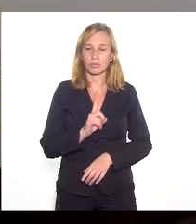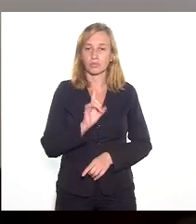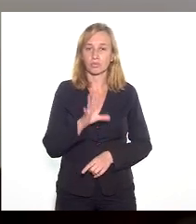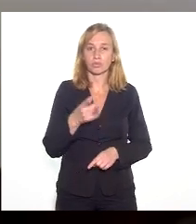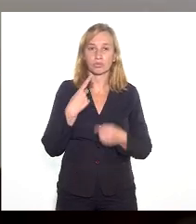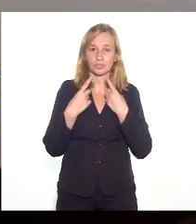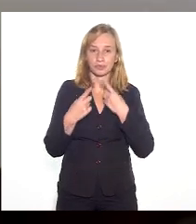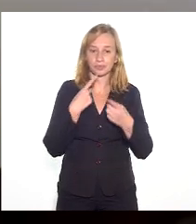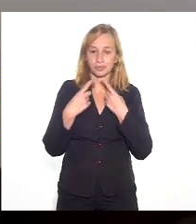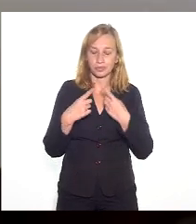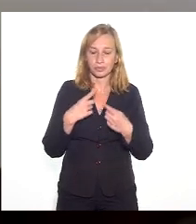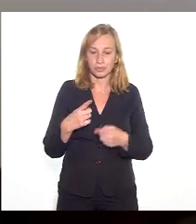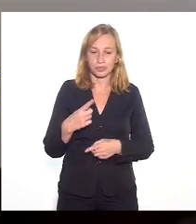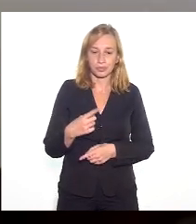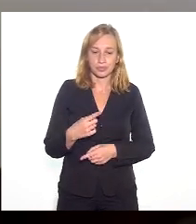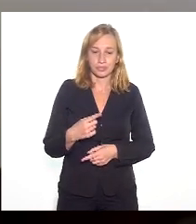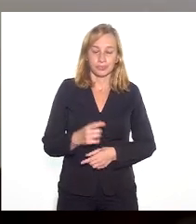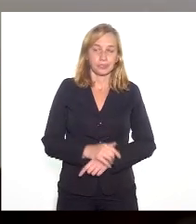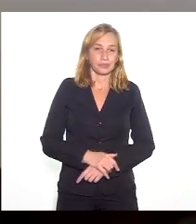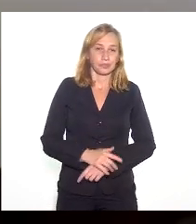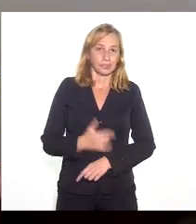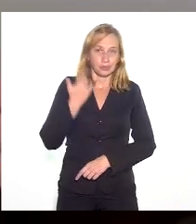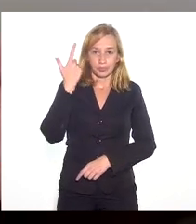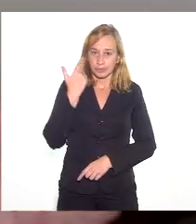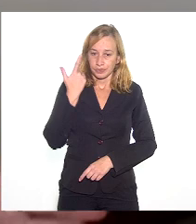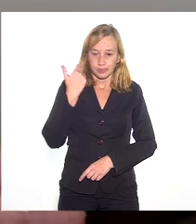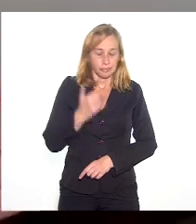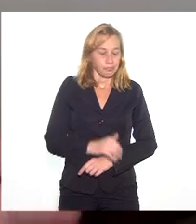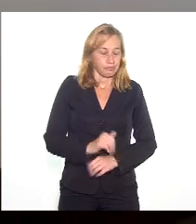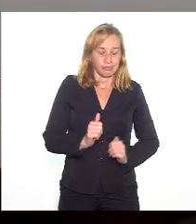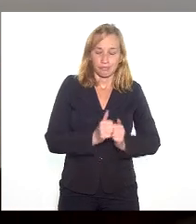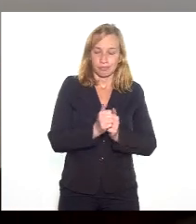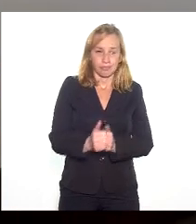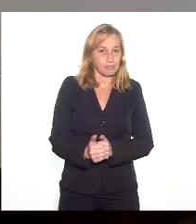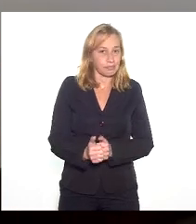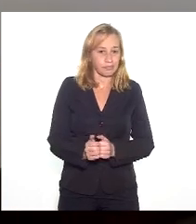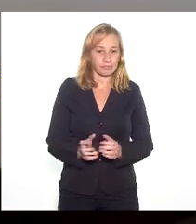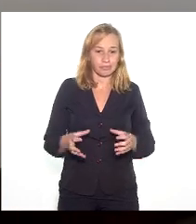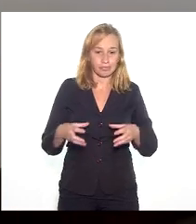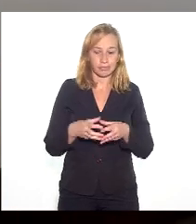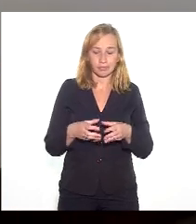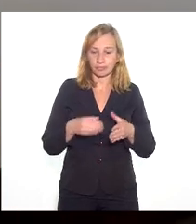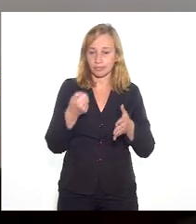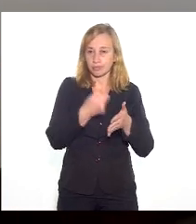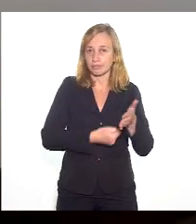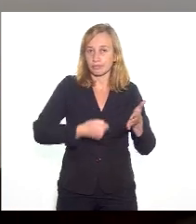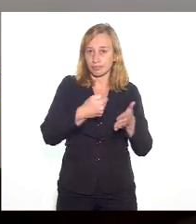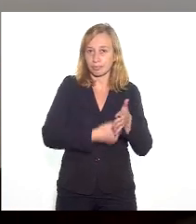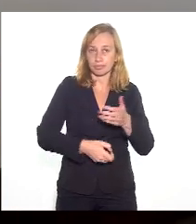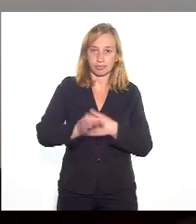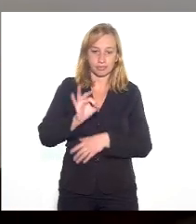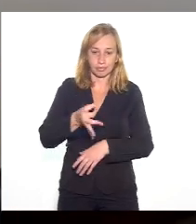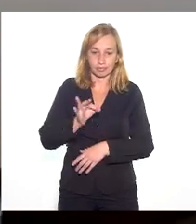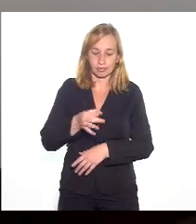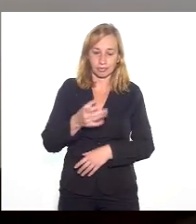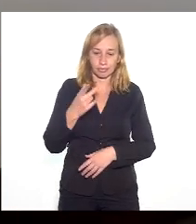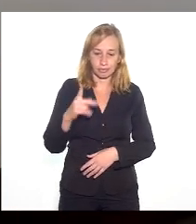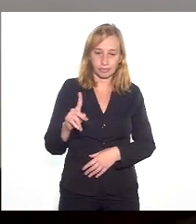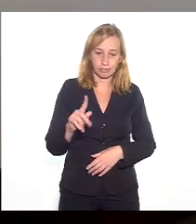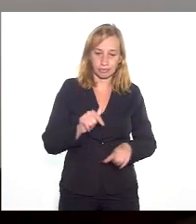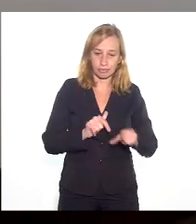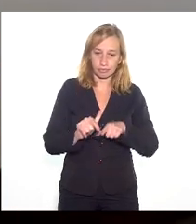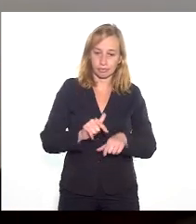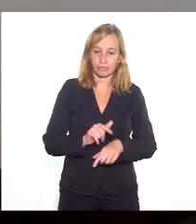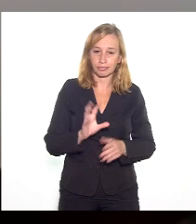debate de natureza corporativa, não é apenas um segmento, uma corporação lutando legitimamente por suas demandas